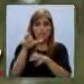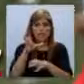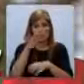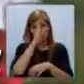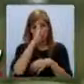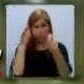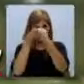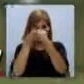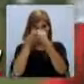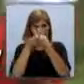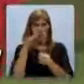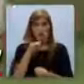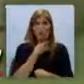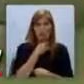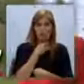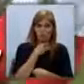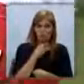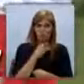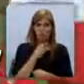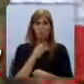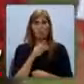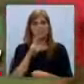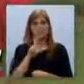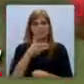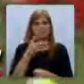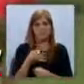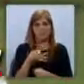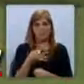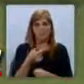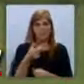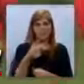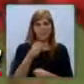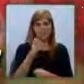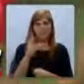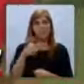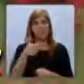Com a imagem e edição de Pedro Ribeiro, Gonçalo Ventura, RTP, Toronto, Canadá.